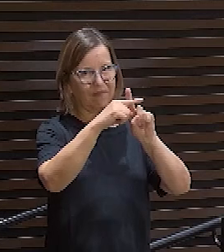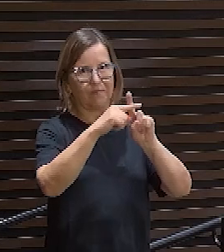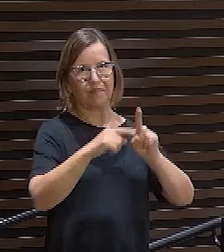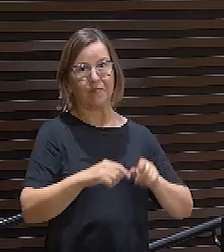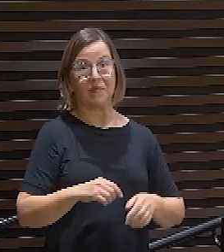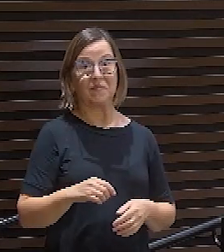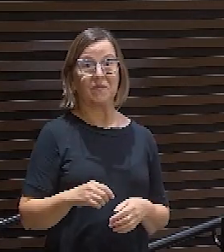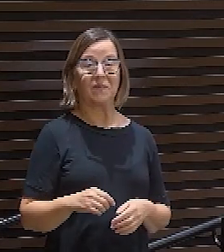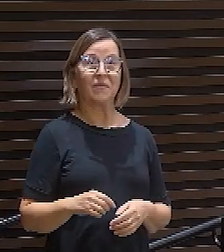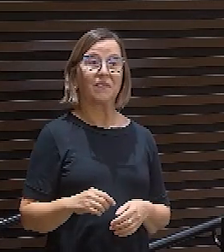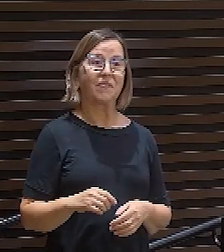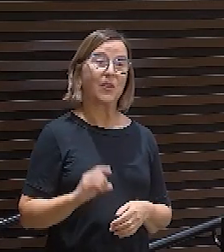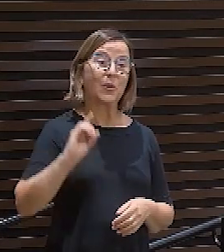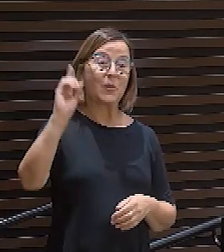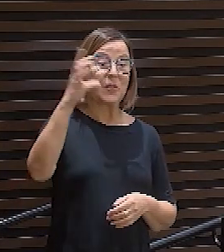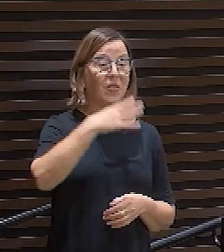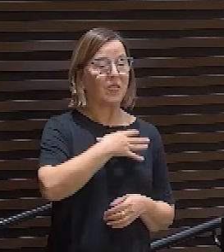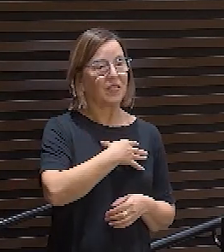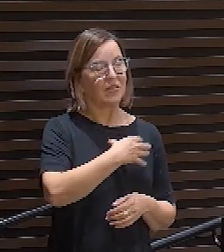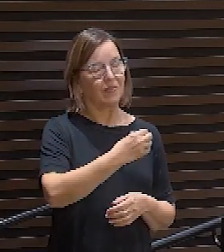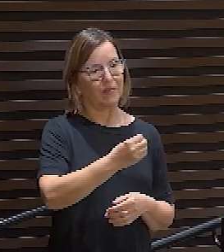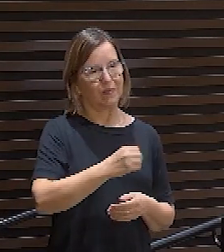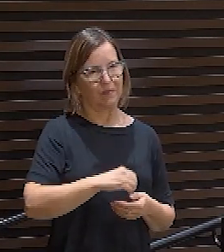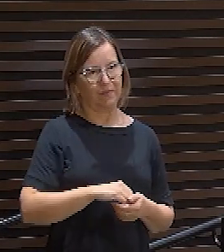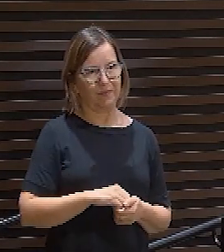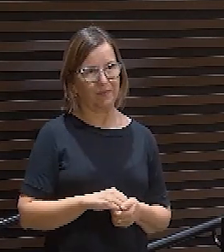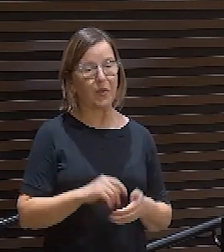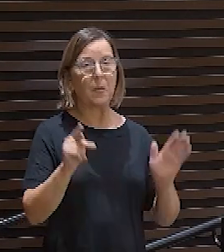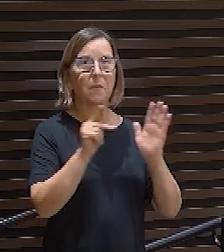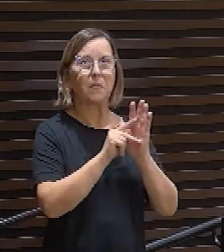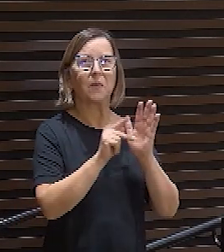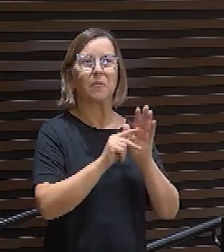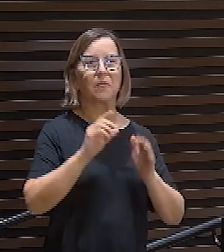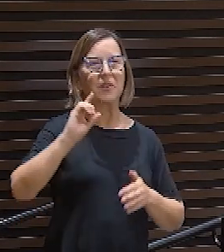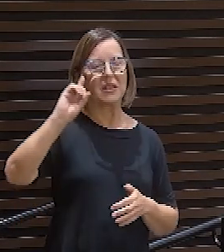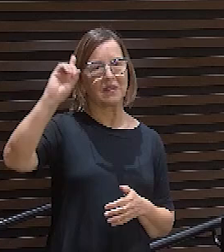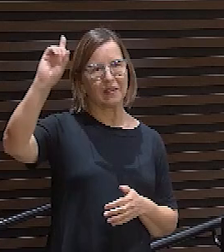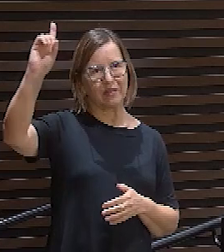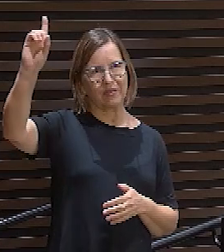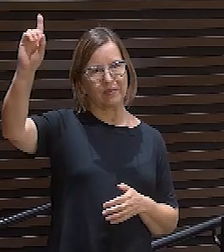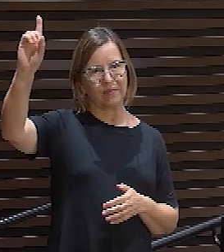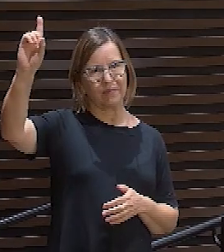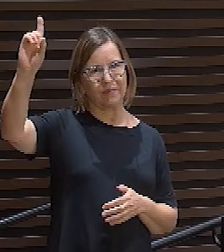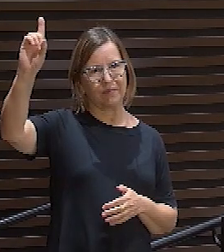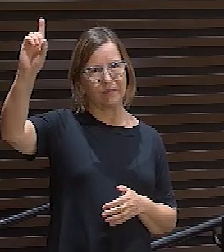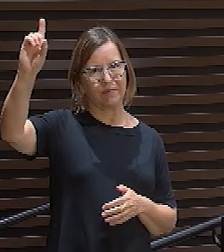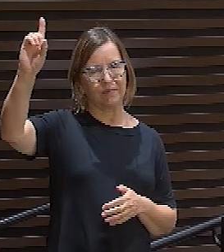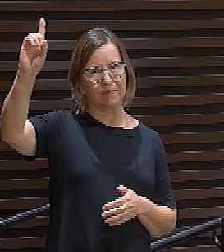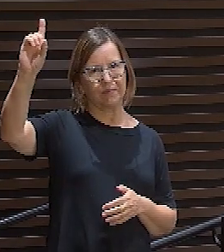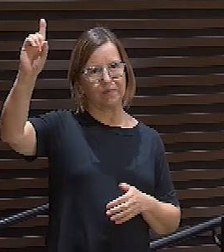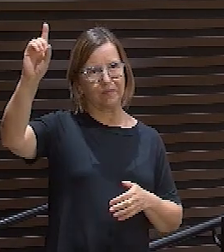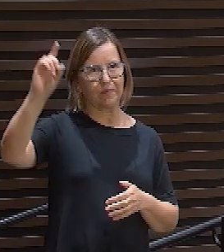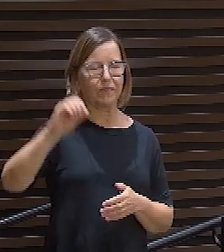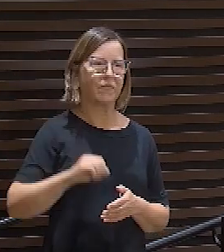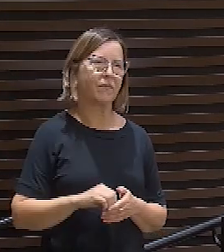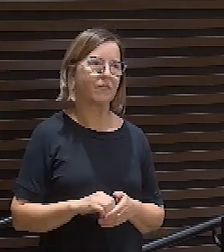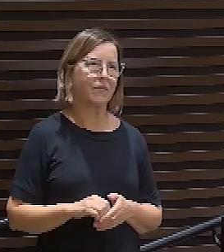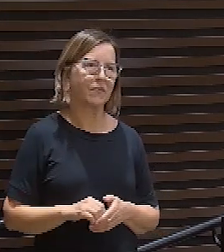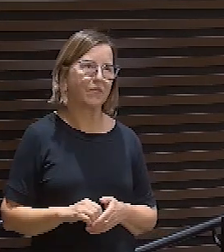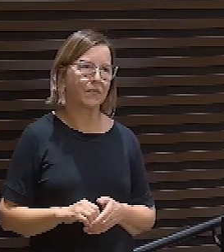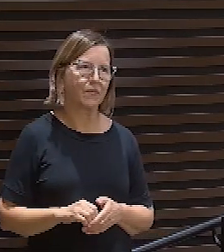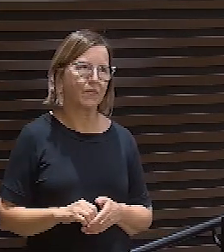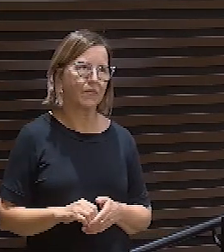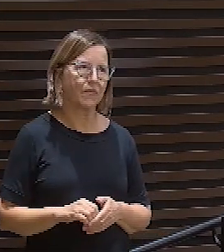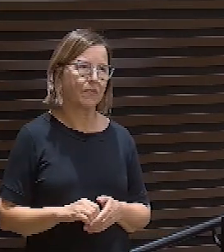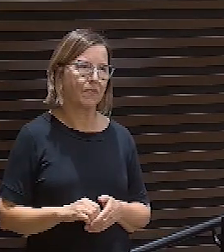Deus Filho, o próprio Deus, ele deixou tudo. Ele se levantou